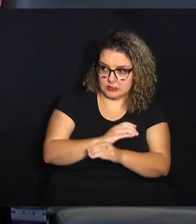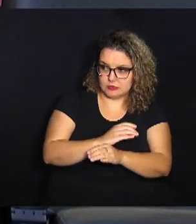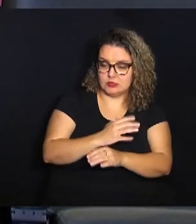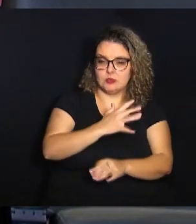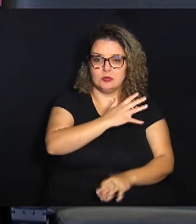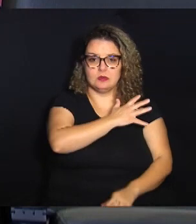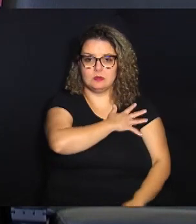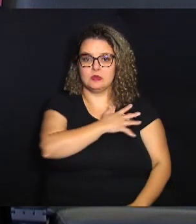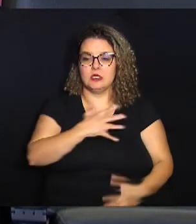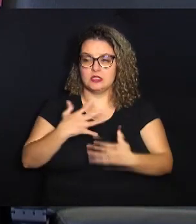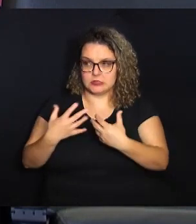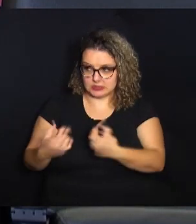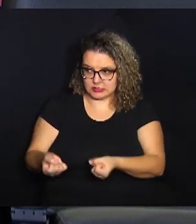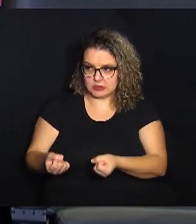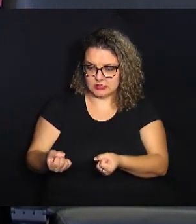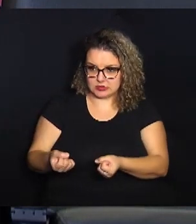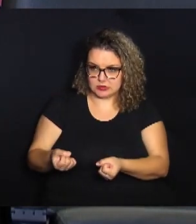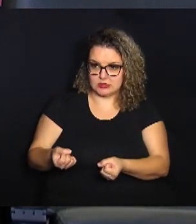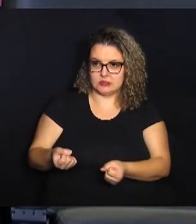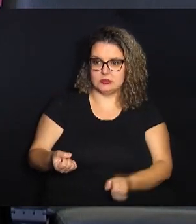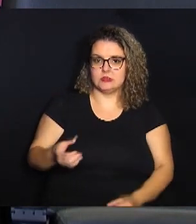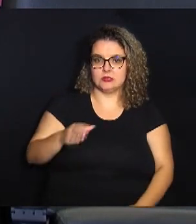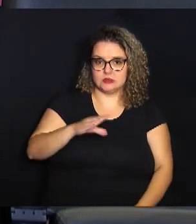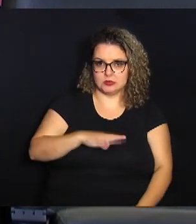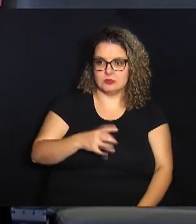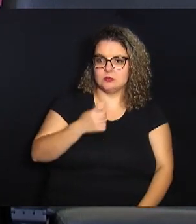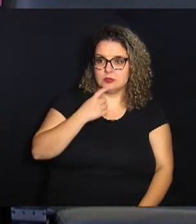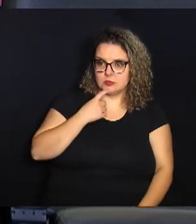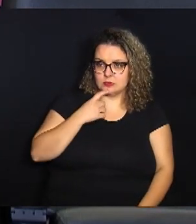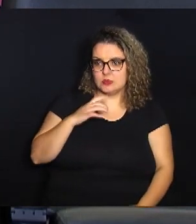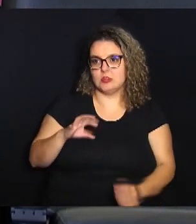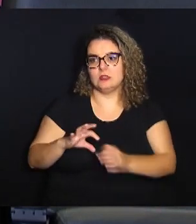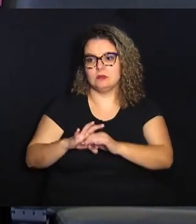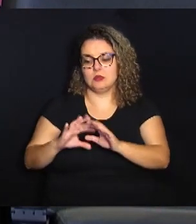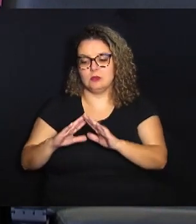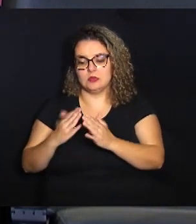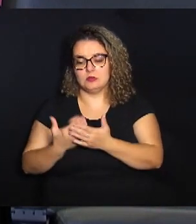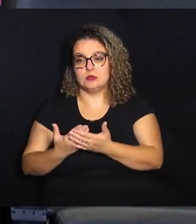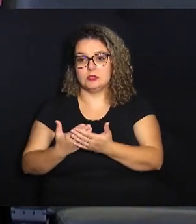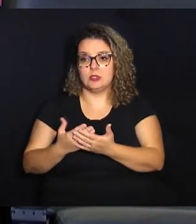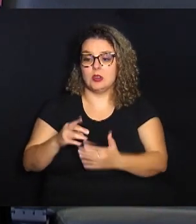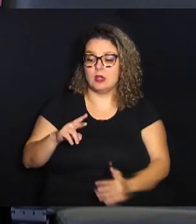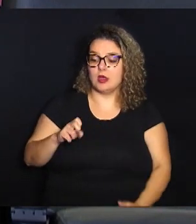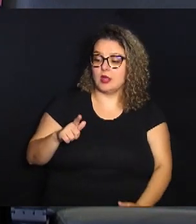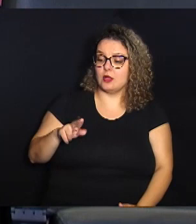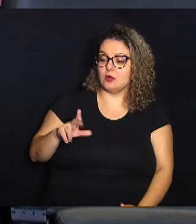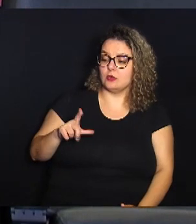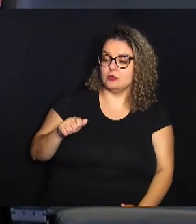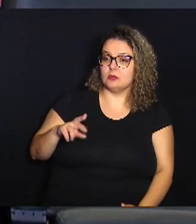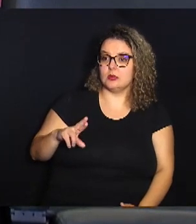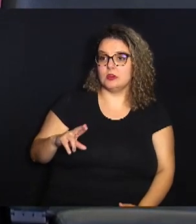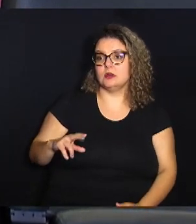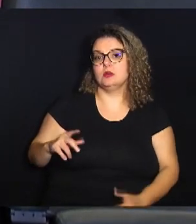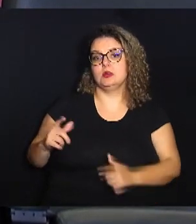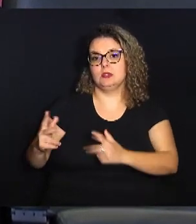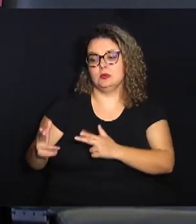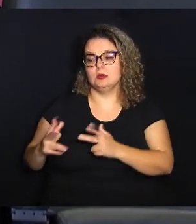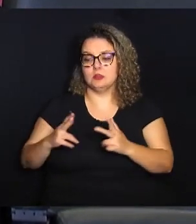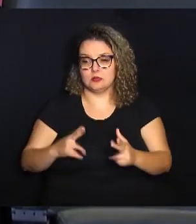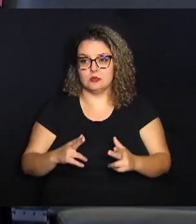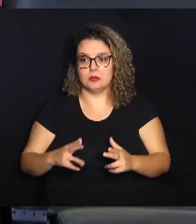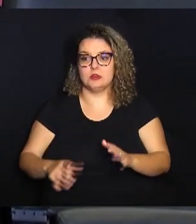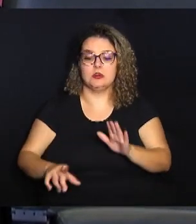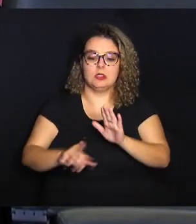ensino municipal, a disponibilização de escolas regulares no mesmo território, nos termos da